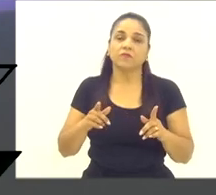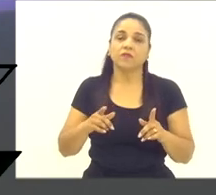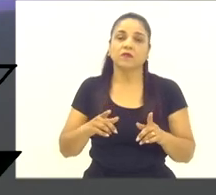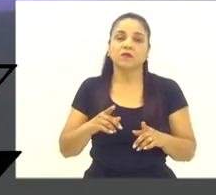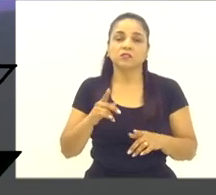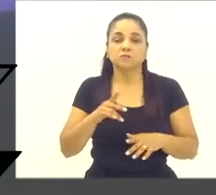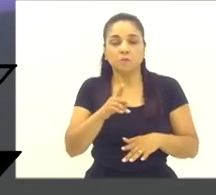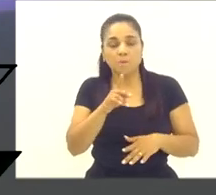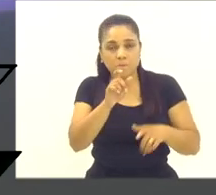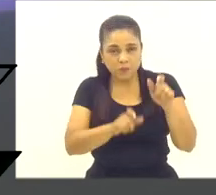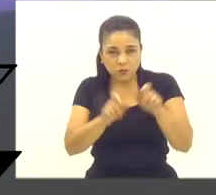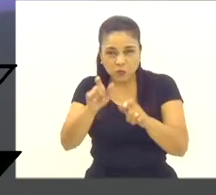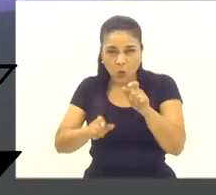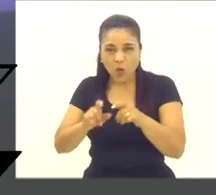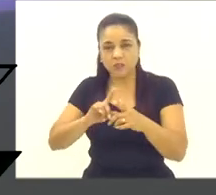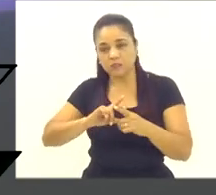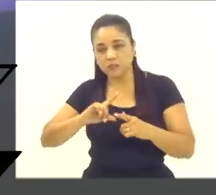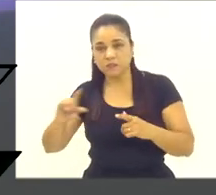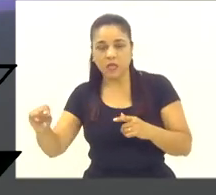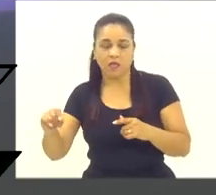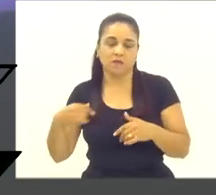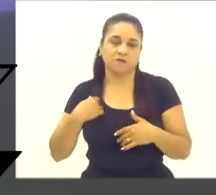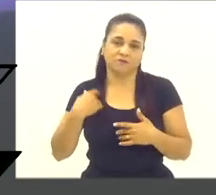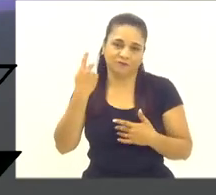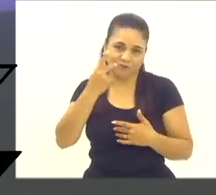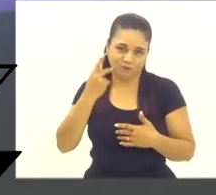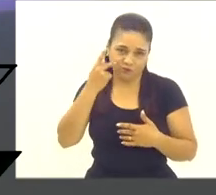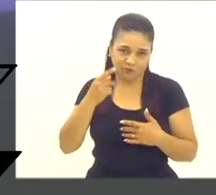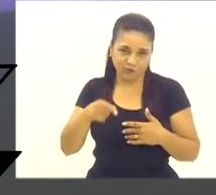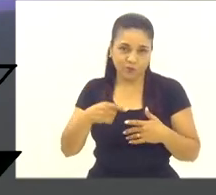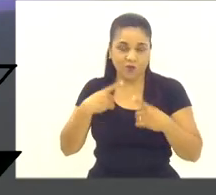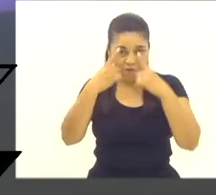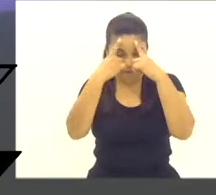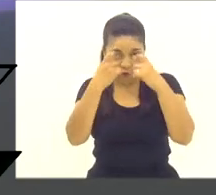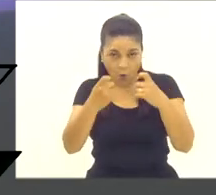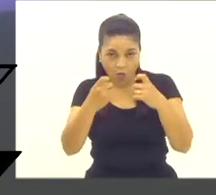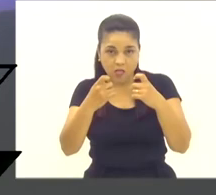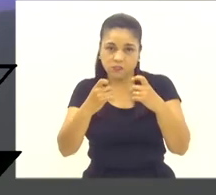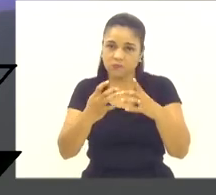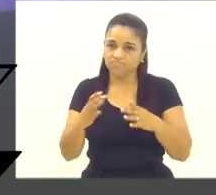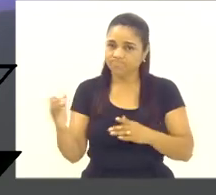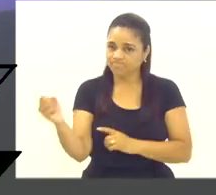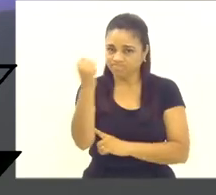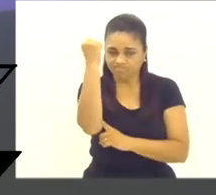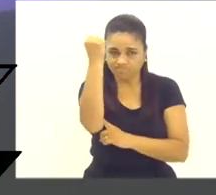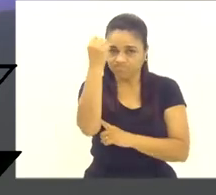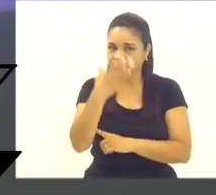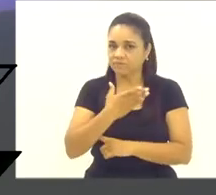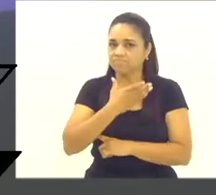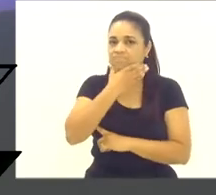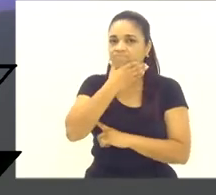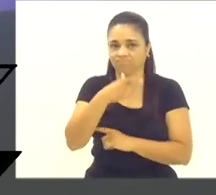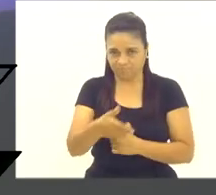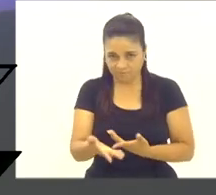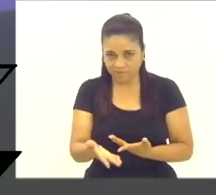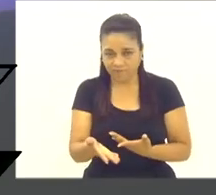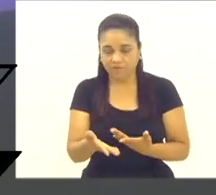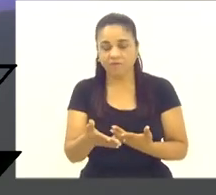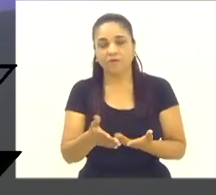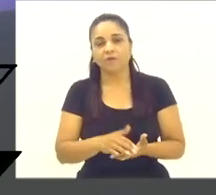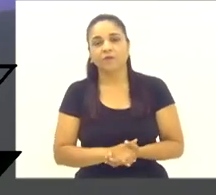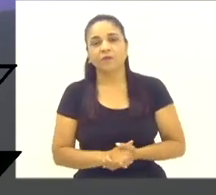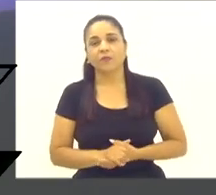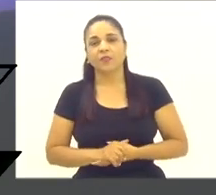campo político porque as violências podem ser muito graves né Muito o processo pode ser muito